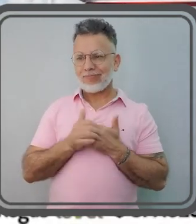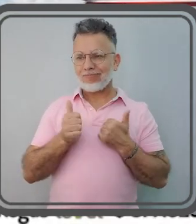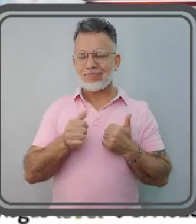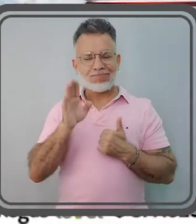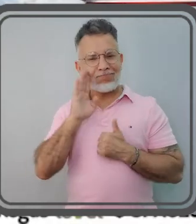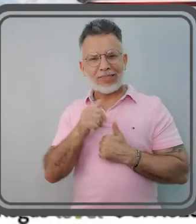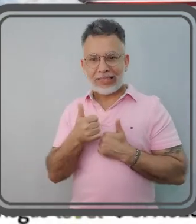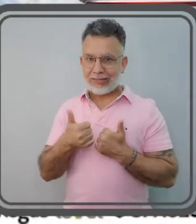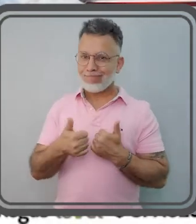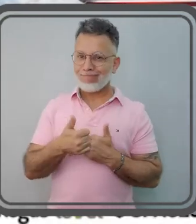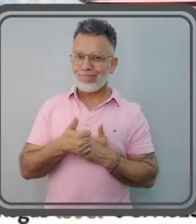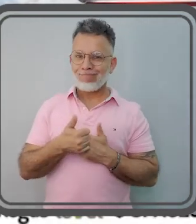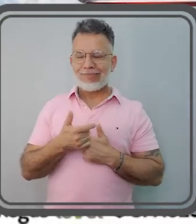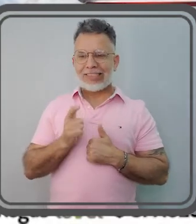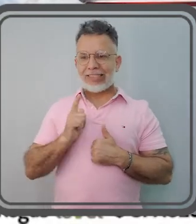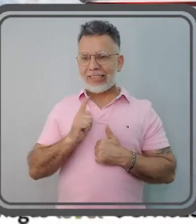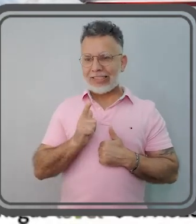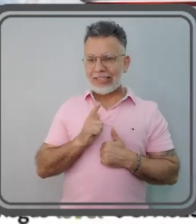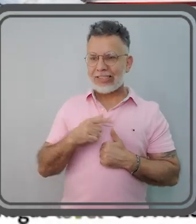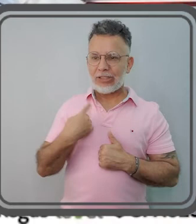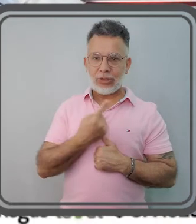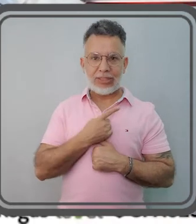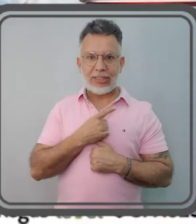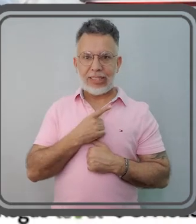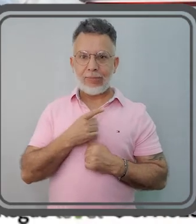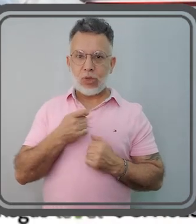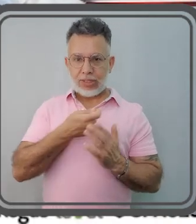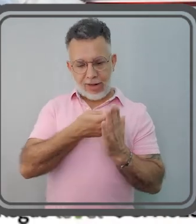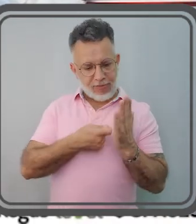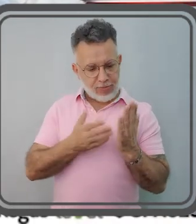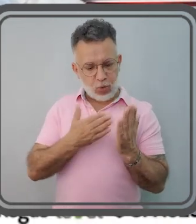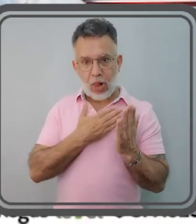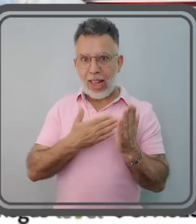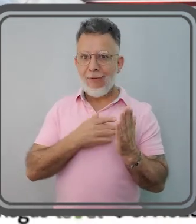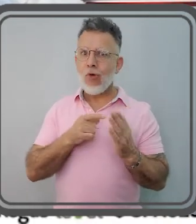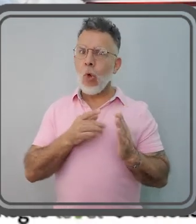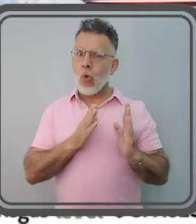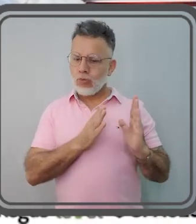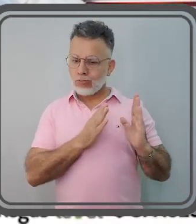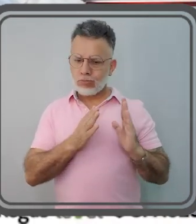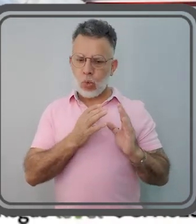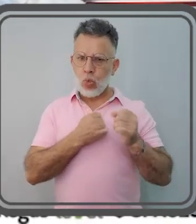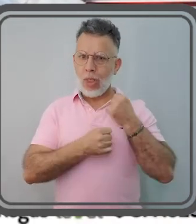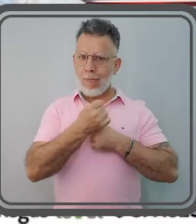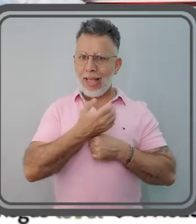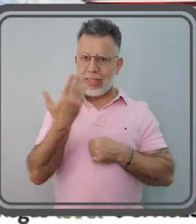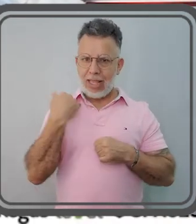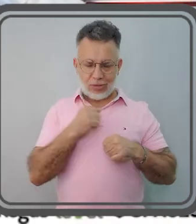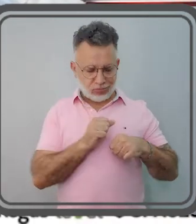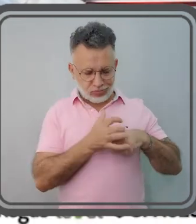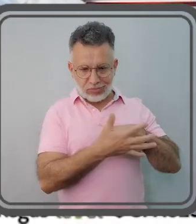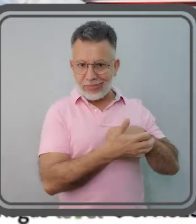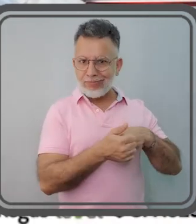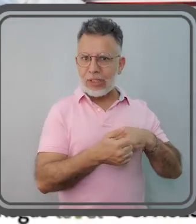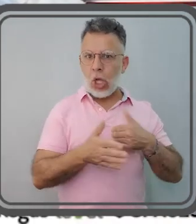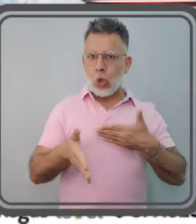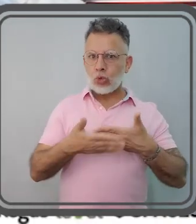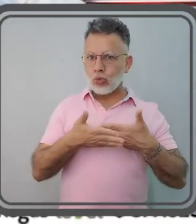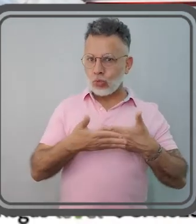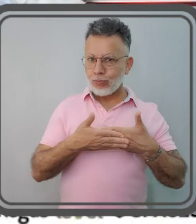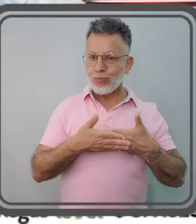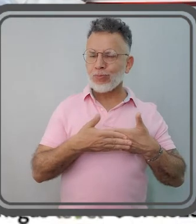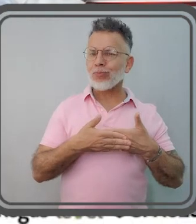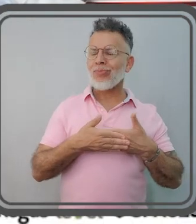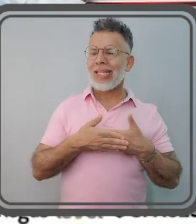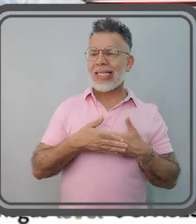no meio da pandemia do ano passado, né, do lockdown do ano passado, em 7 madrugadas. As meninas iam dormir, hoje nós temos duas filhas,